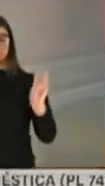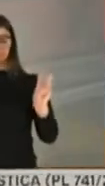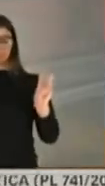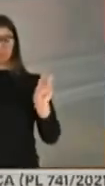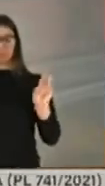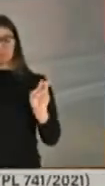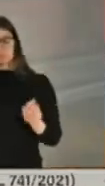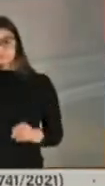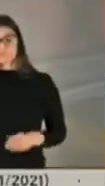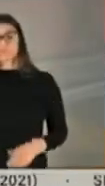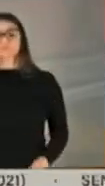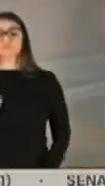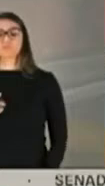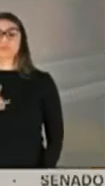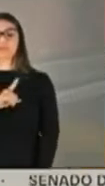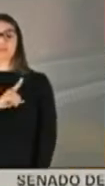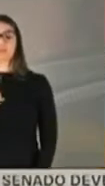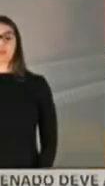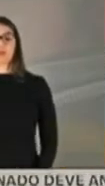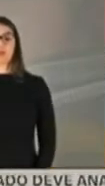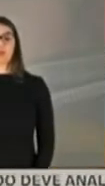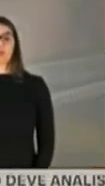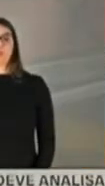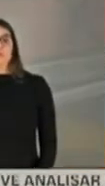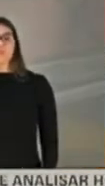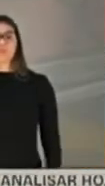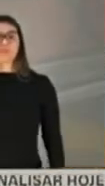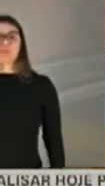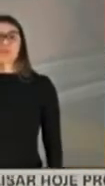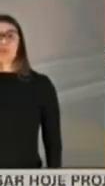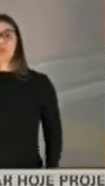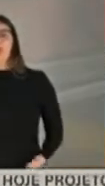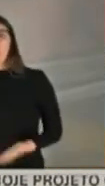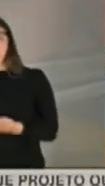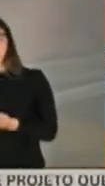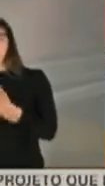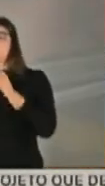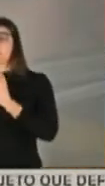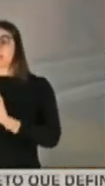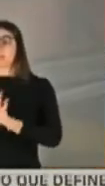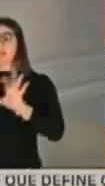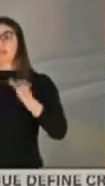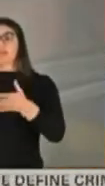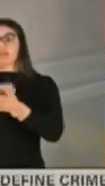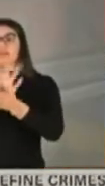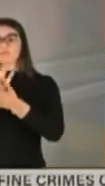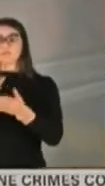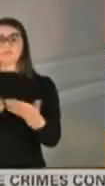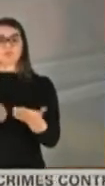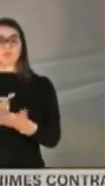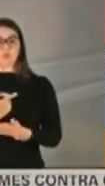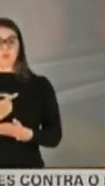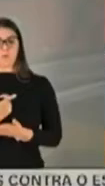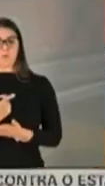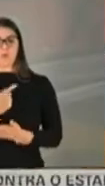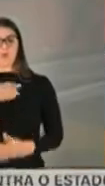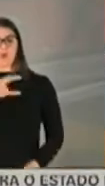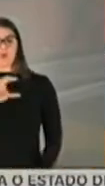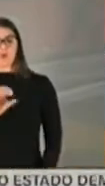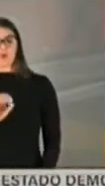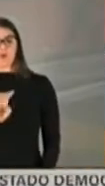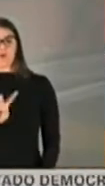da não decisão ou autorização da Anvisa para a compra da